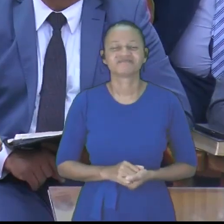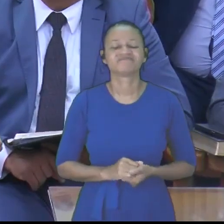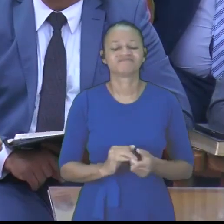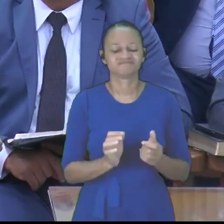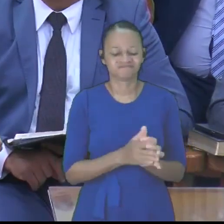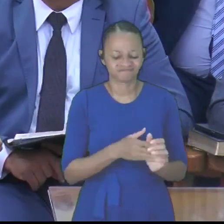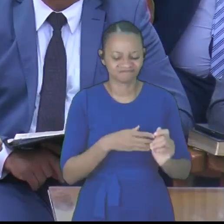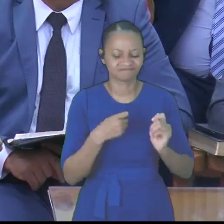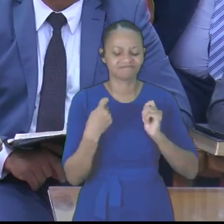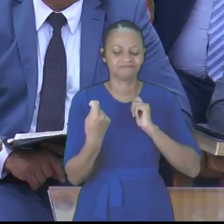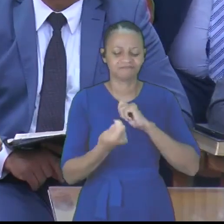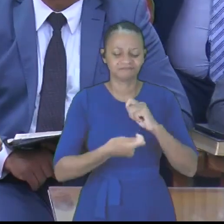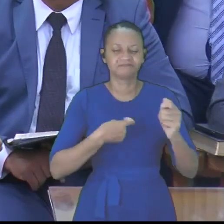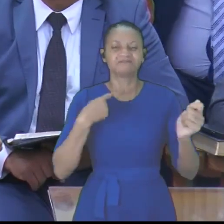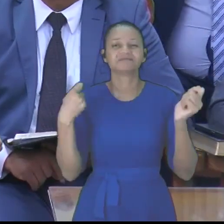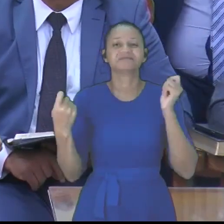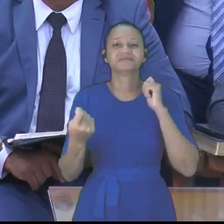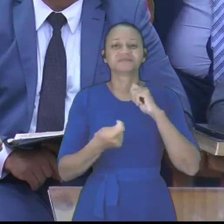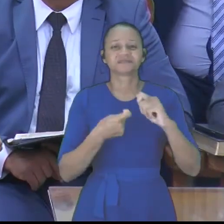Aleluia.